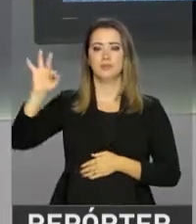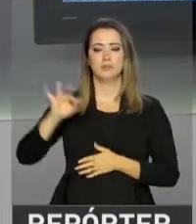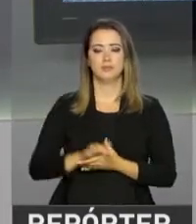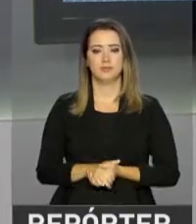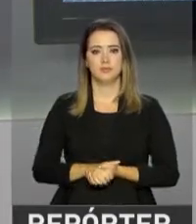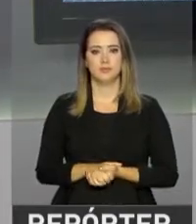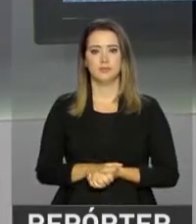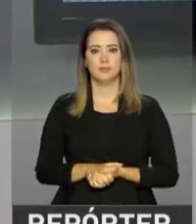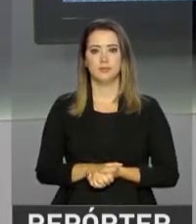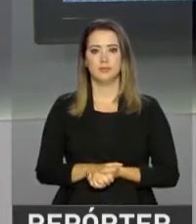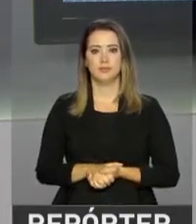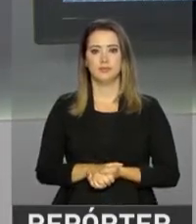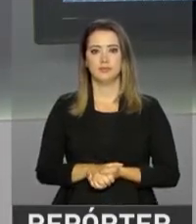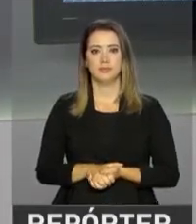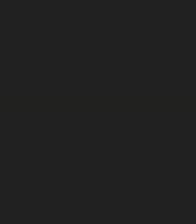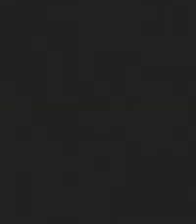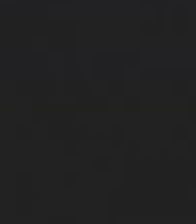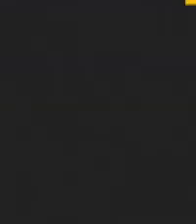do governo federal